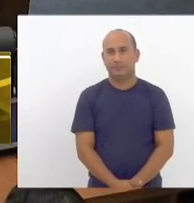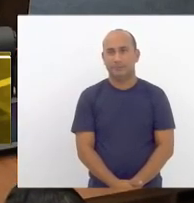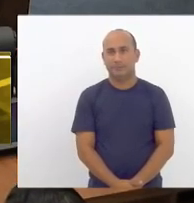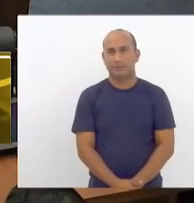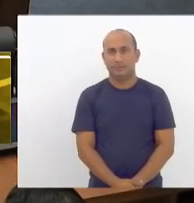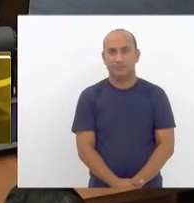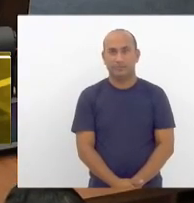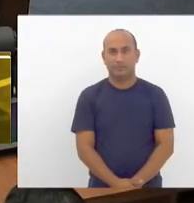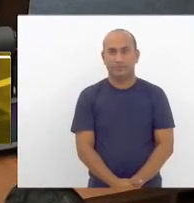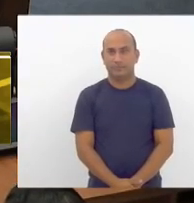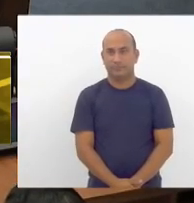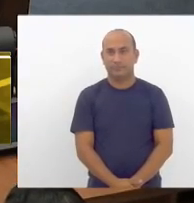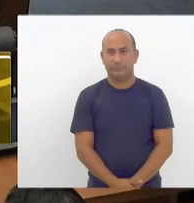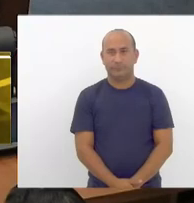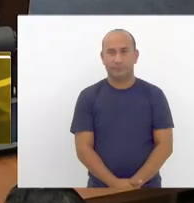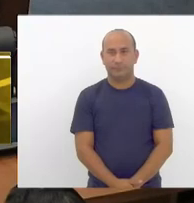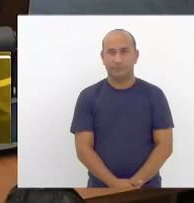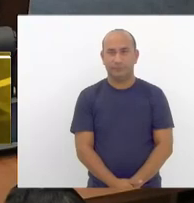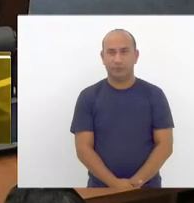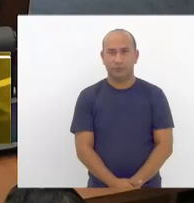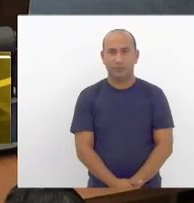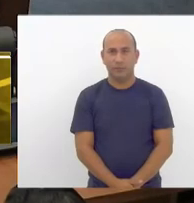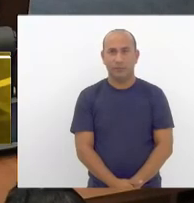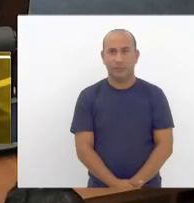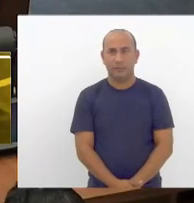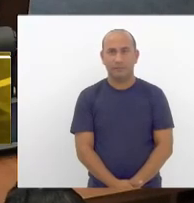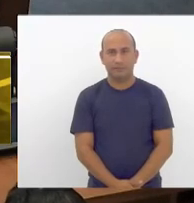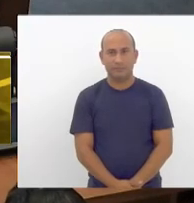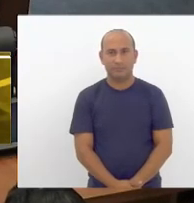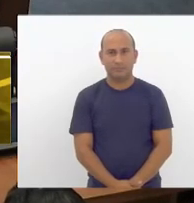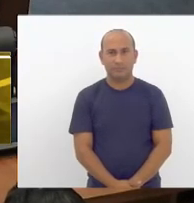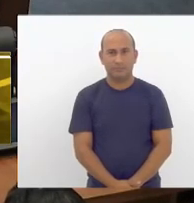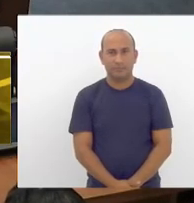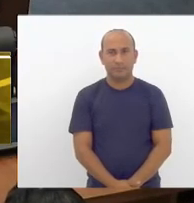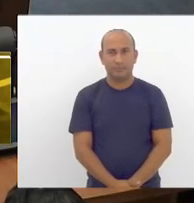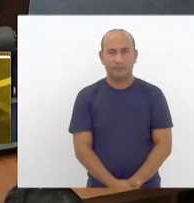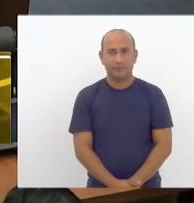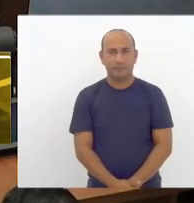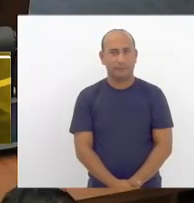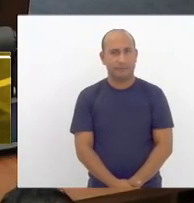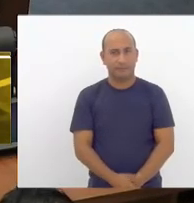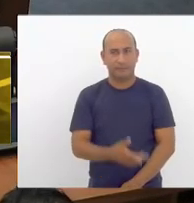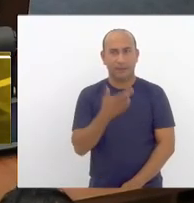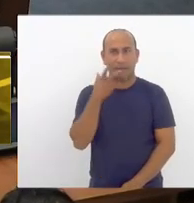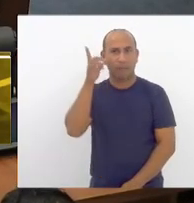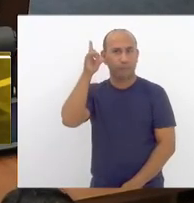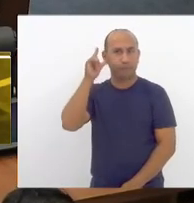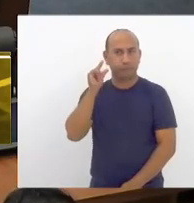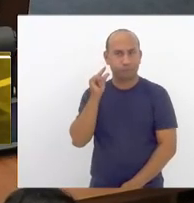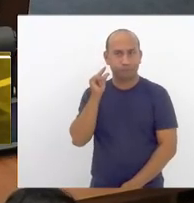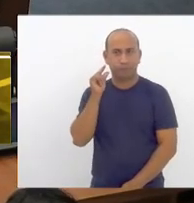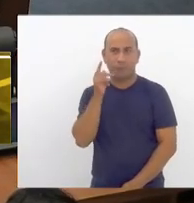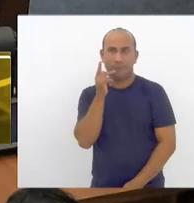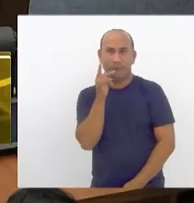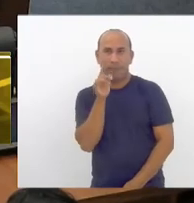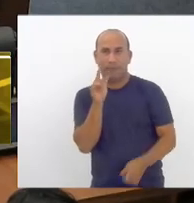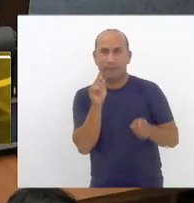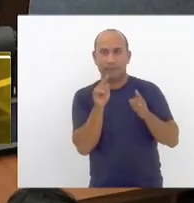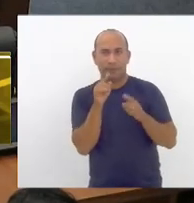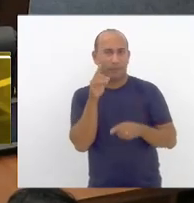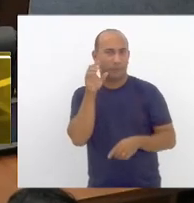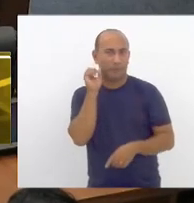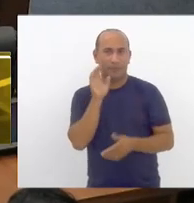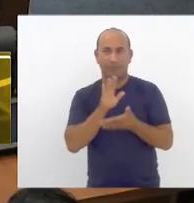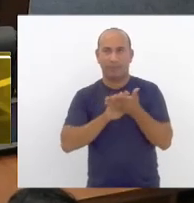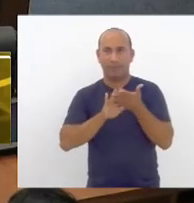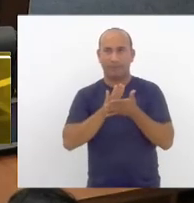perdoe de coração o atraso mas o metrô teve algum problema e a cidade está muito parada a gente veio pela zona